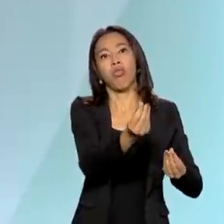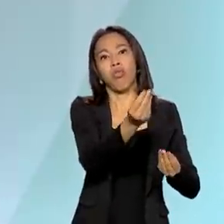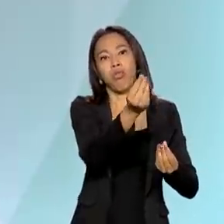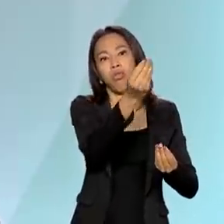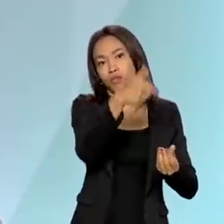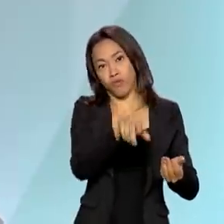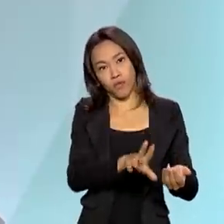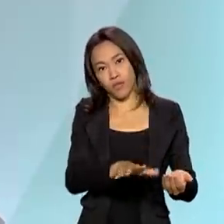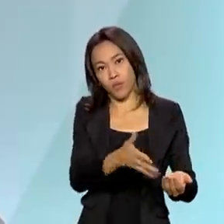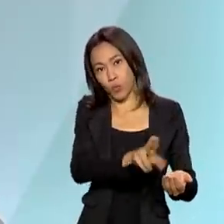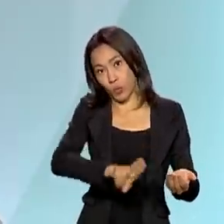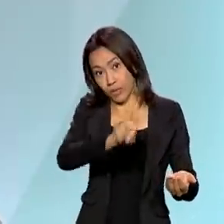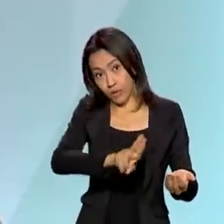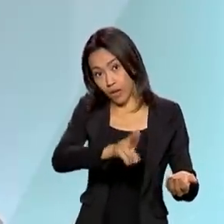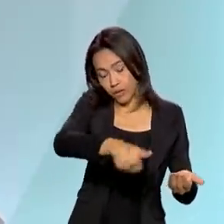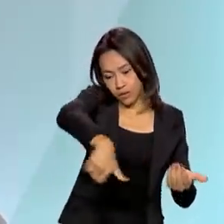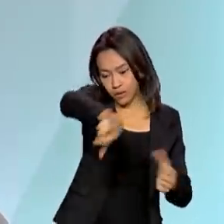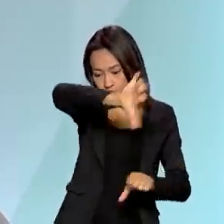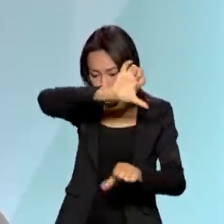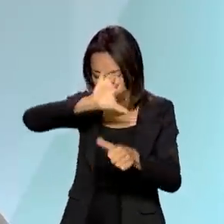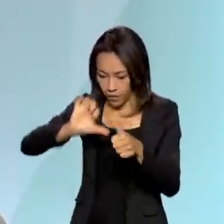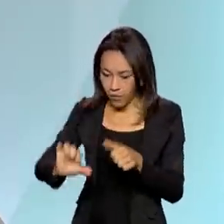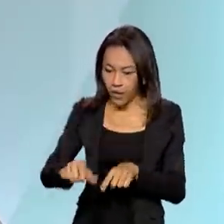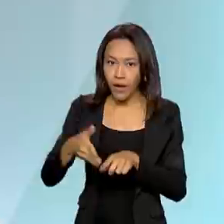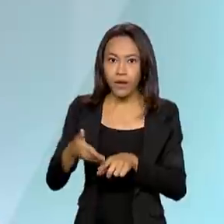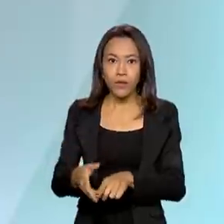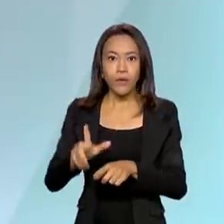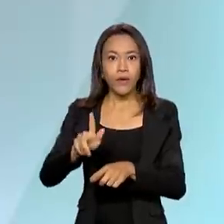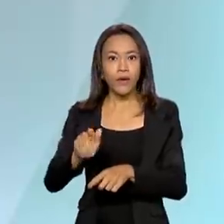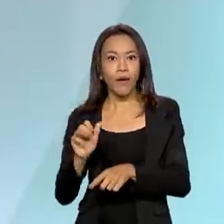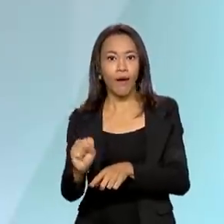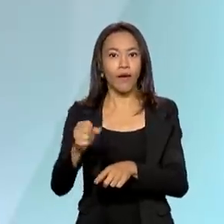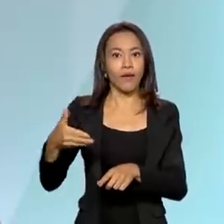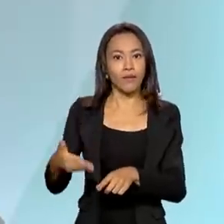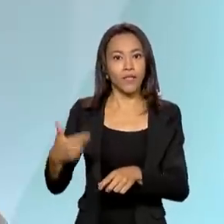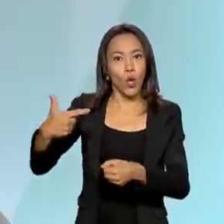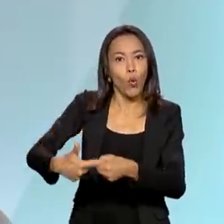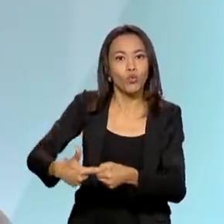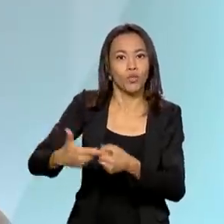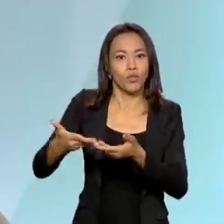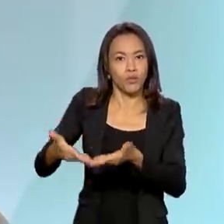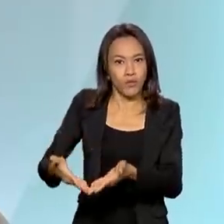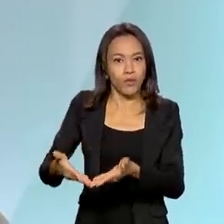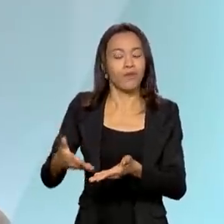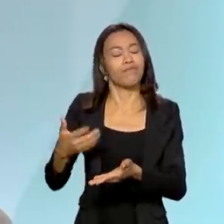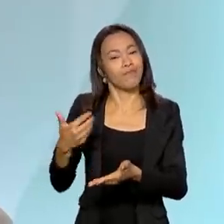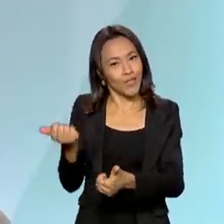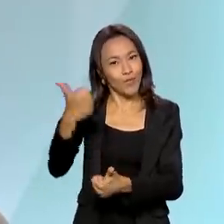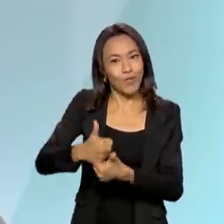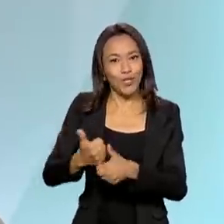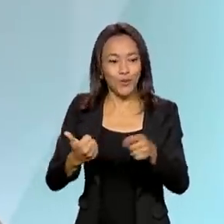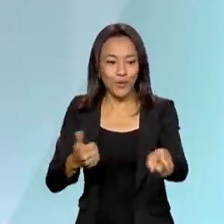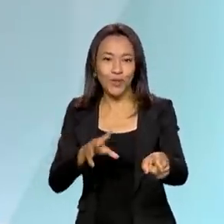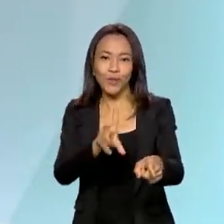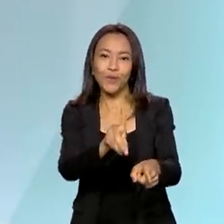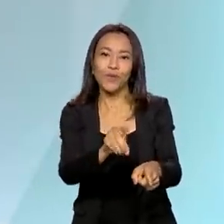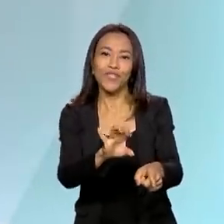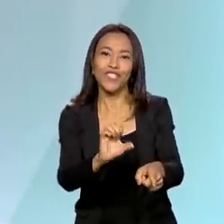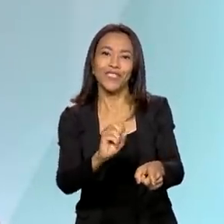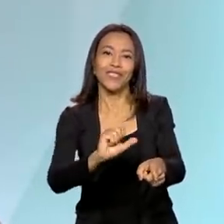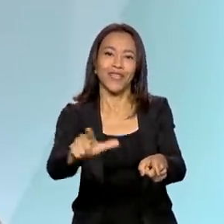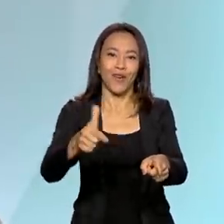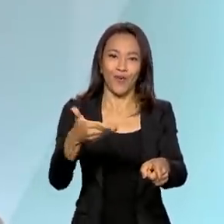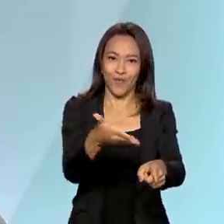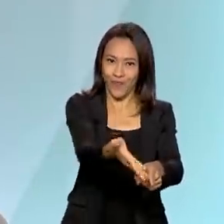fosse reduzido, sendo transformado em combustível do outro. Que aí você está substituindo o diesel, que é um combustível fóssil que